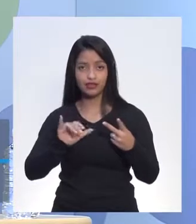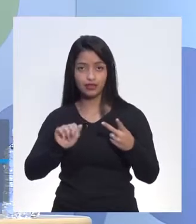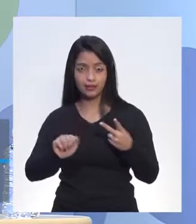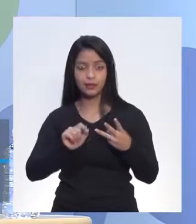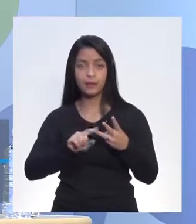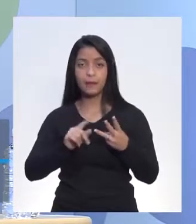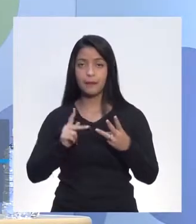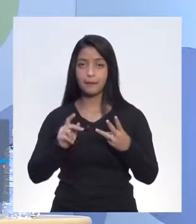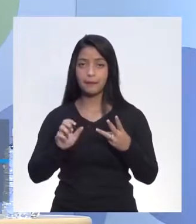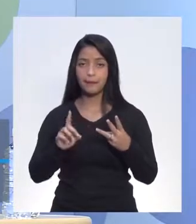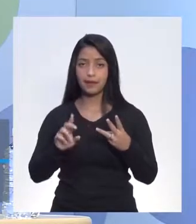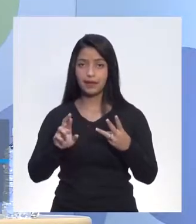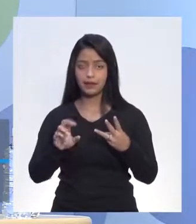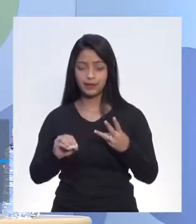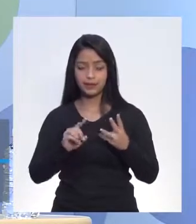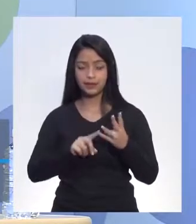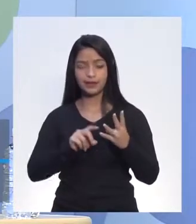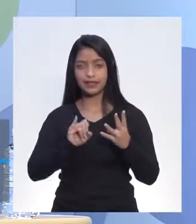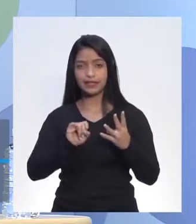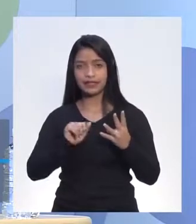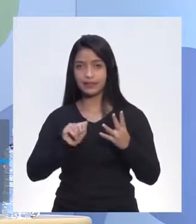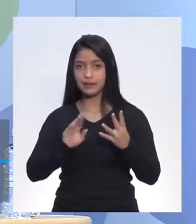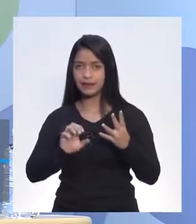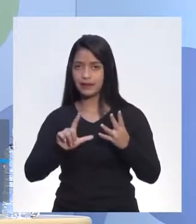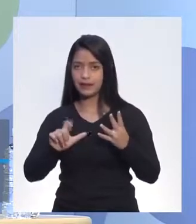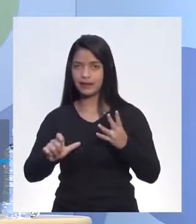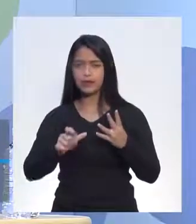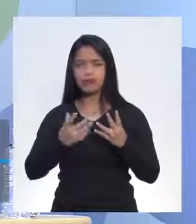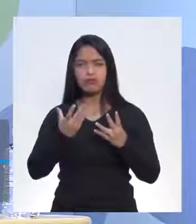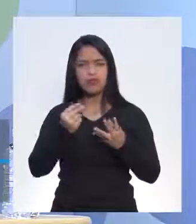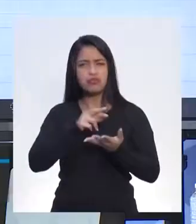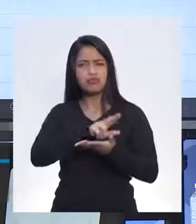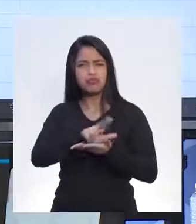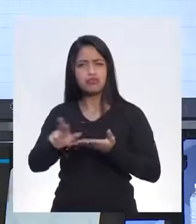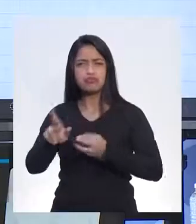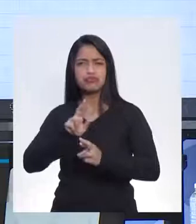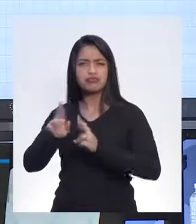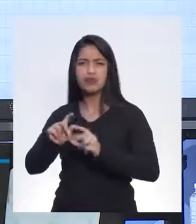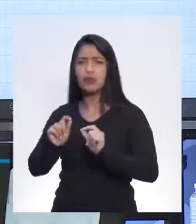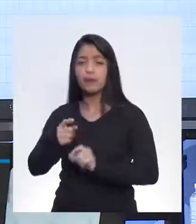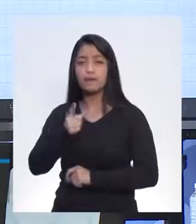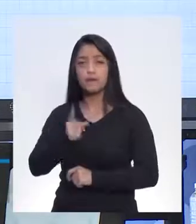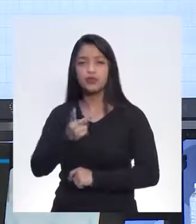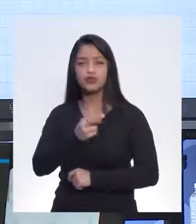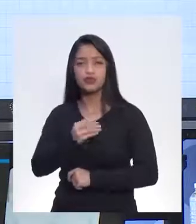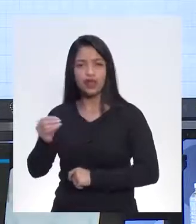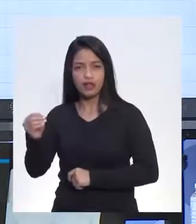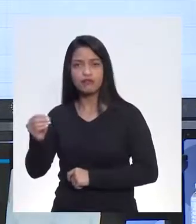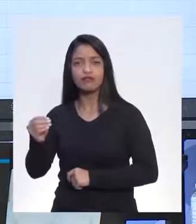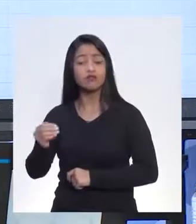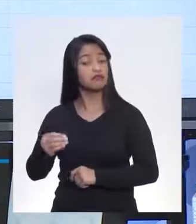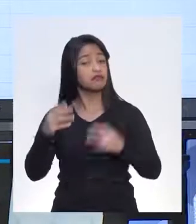respondendo aqui R$ 1.200. Tá certa essa resposta? Parabéns a todos que responderam corretamente, aqueles que